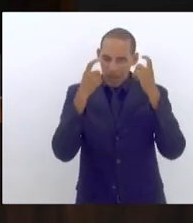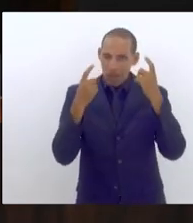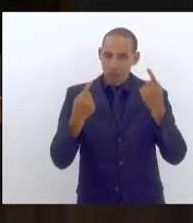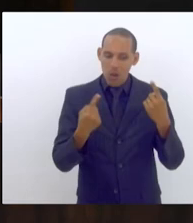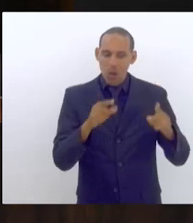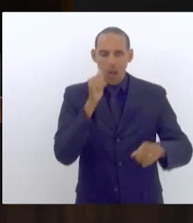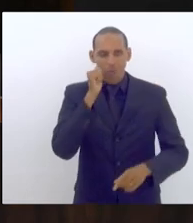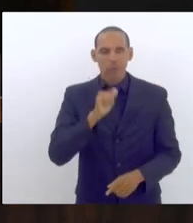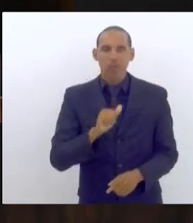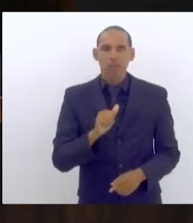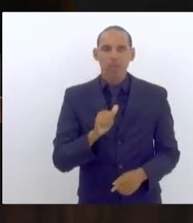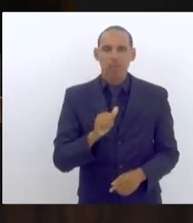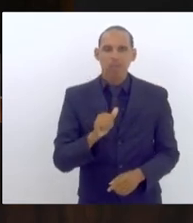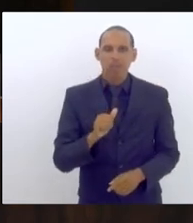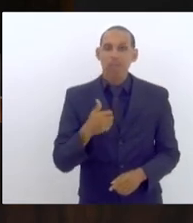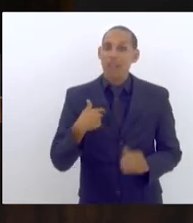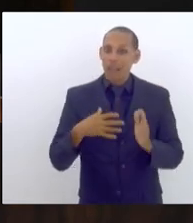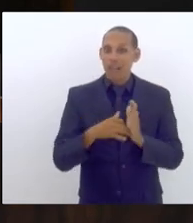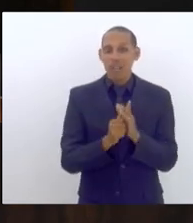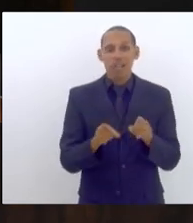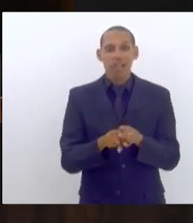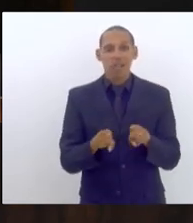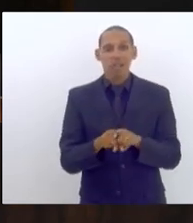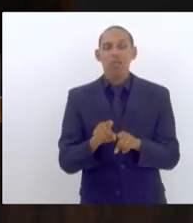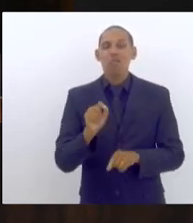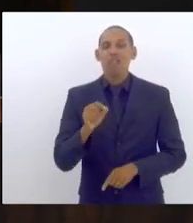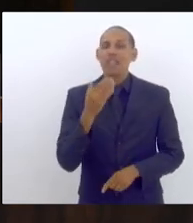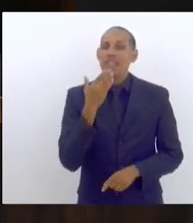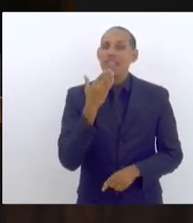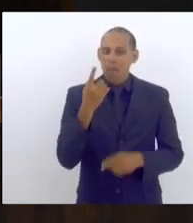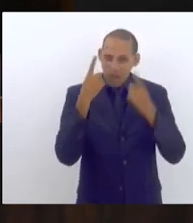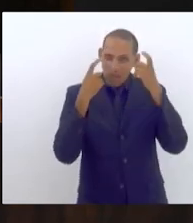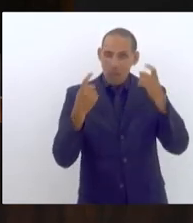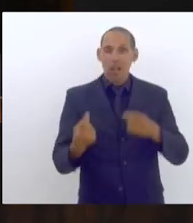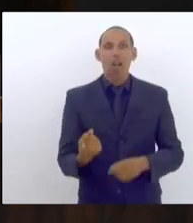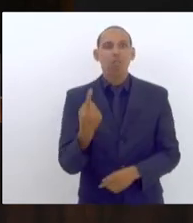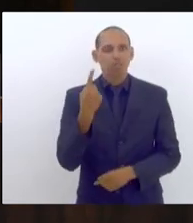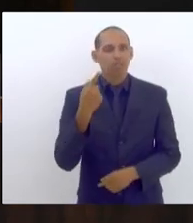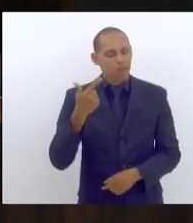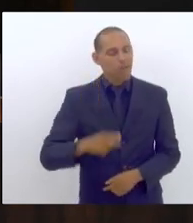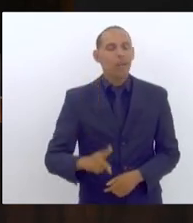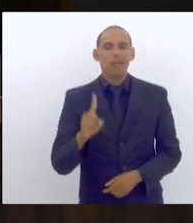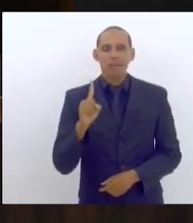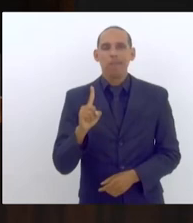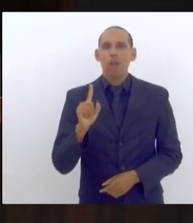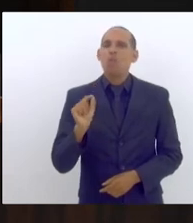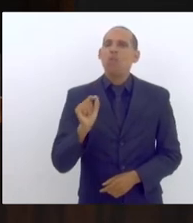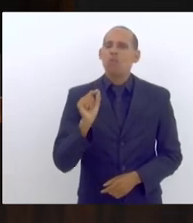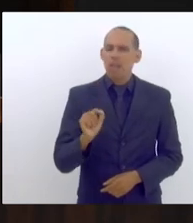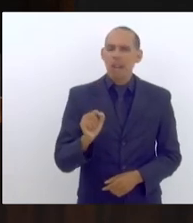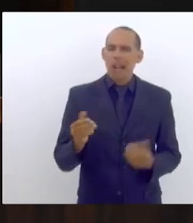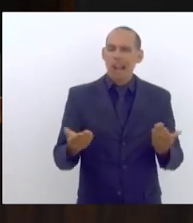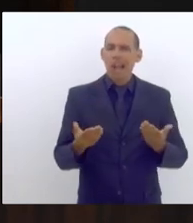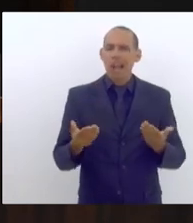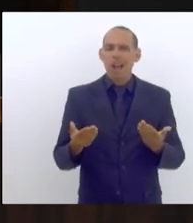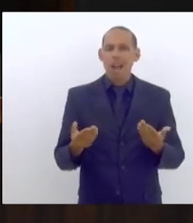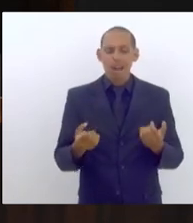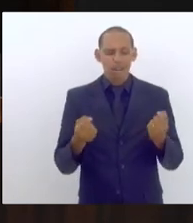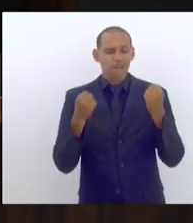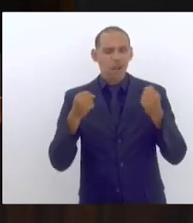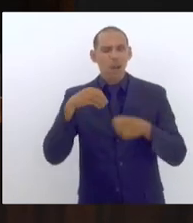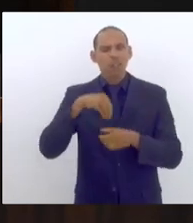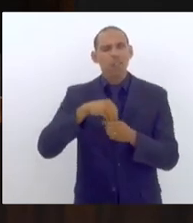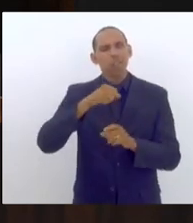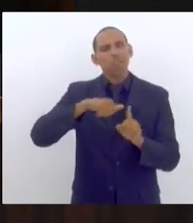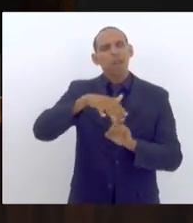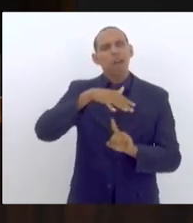mulher. E eu não podia deixar de registrar aqui um tipo de violência, mais uma violência, que está bem latente na nossa sociedade,